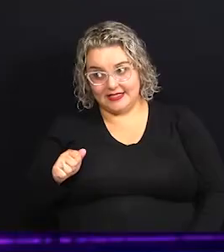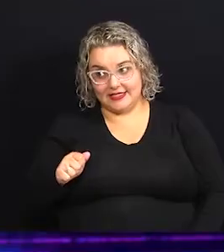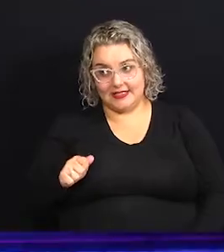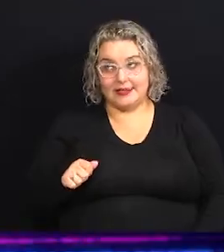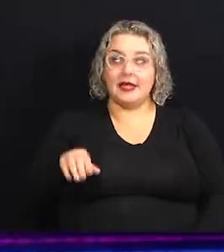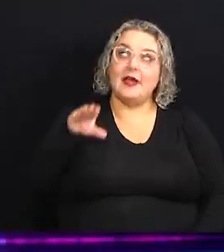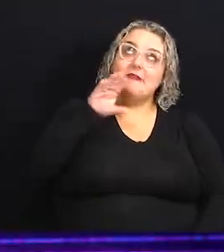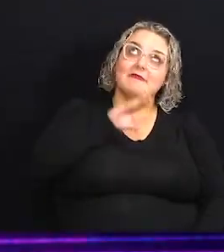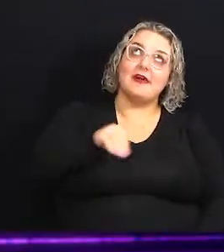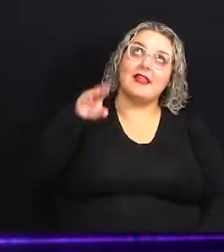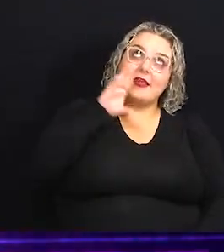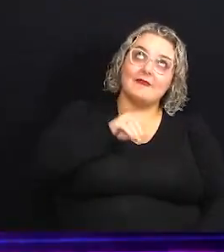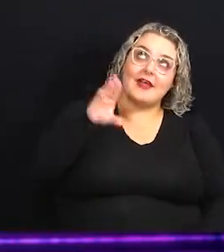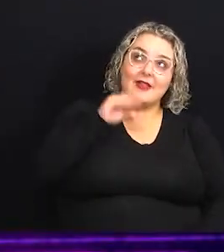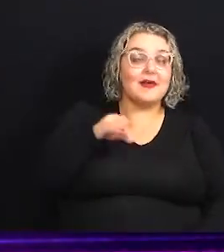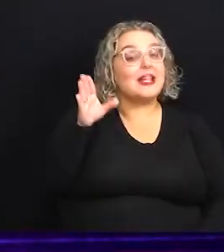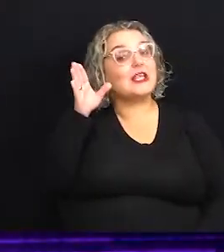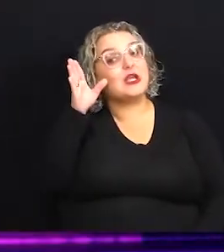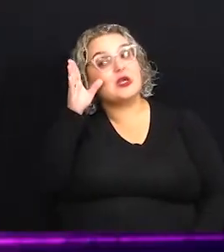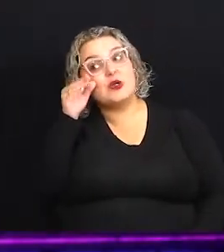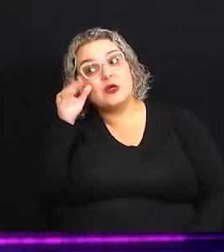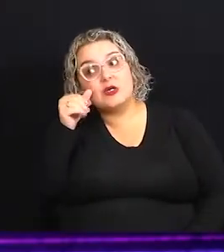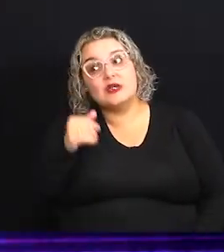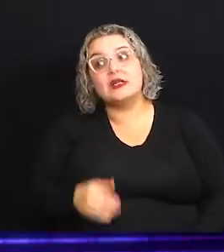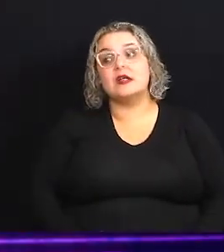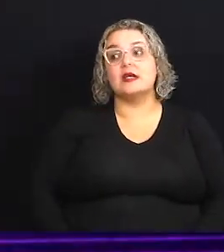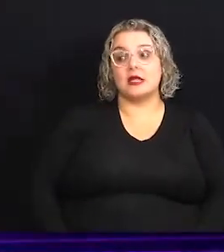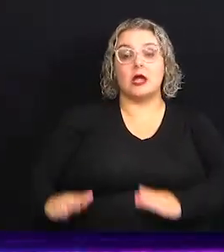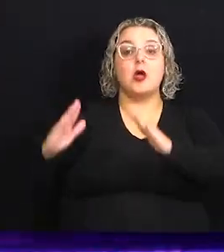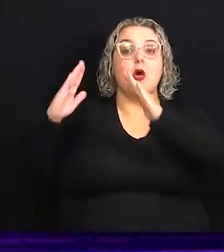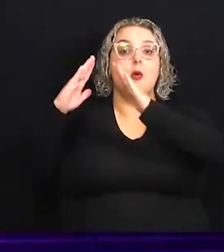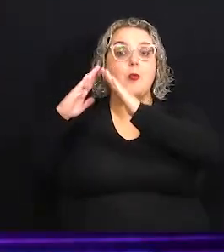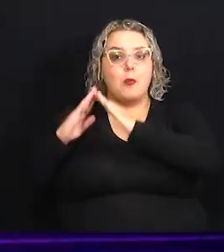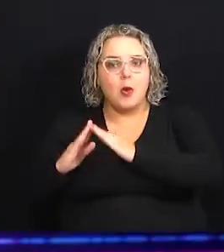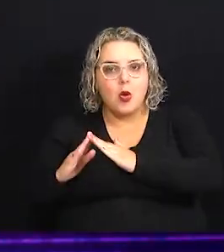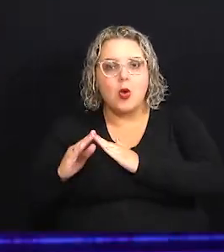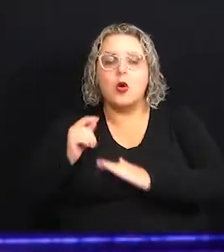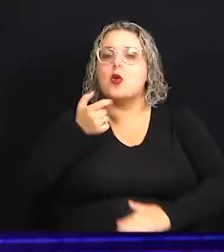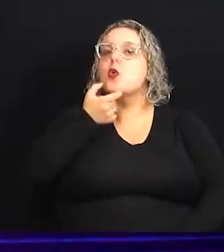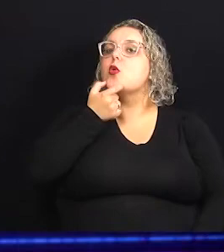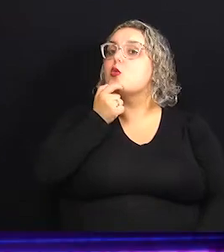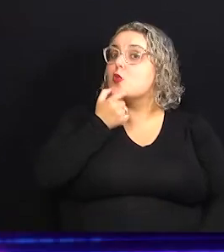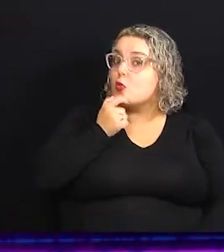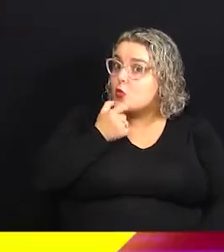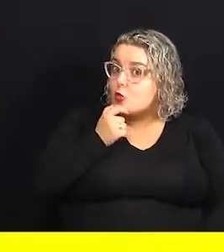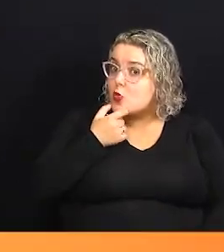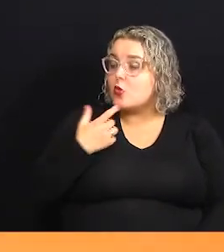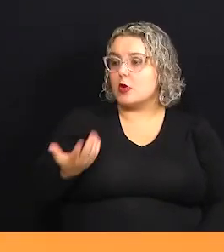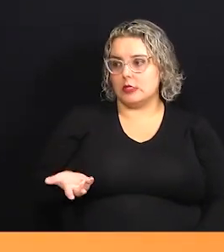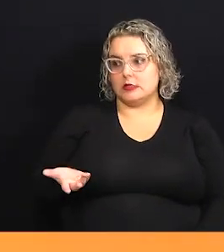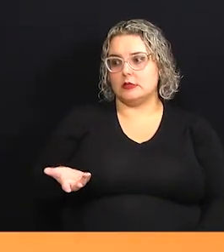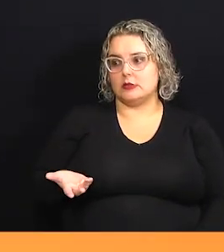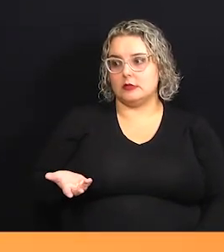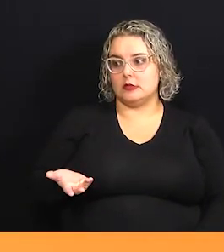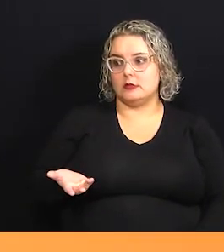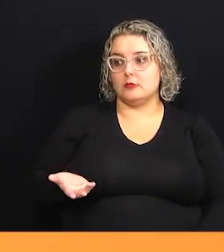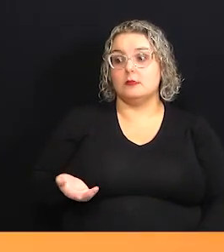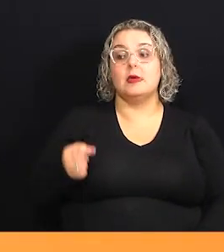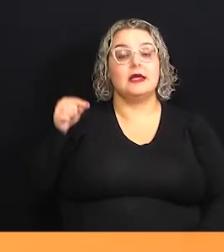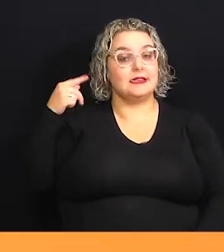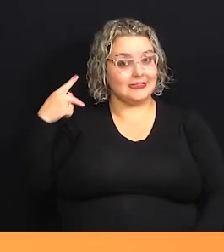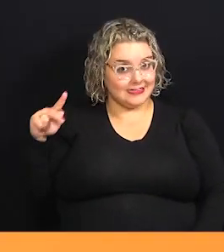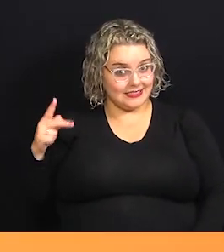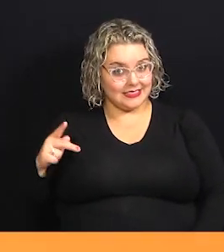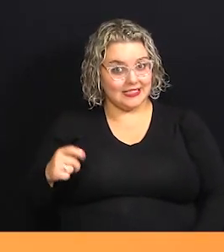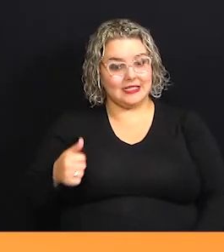menina falante e curiosa, mas que ela mora na Inglaterra, só que ela é filha de brasileiros,